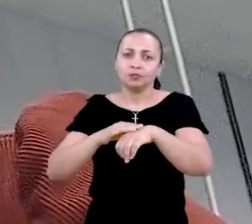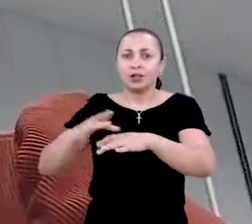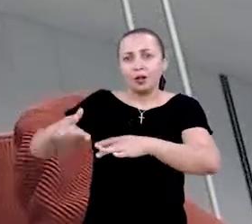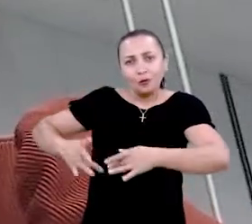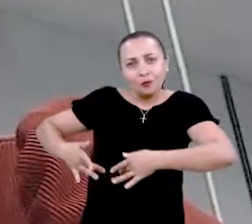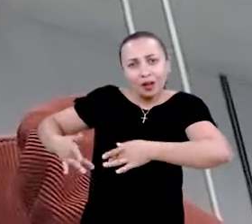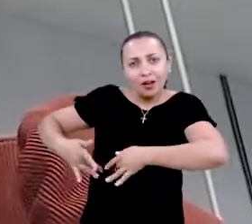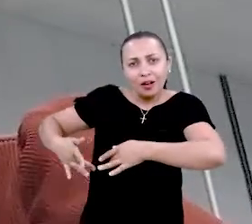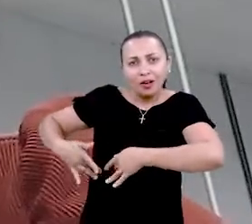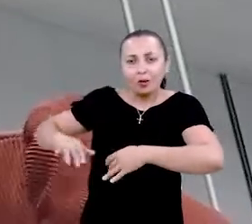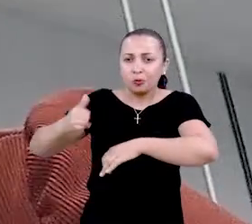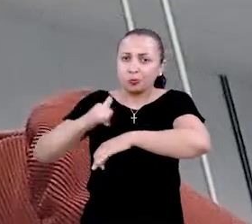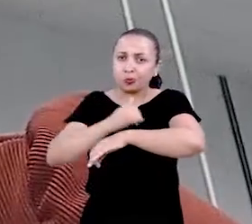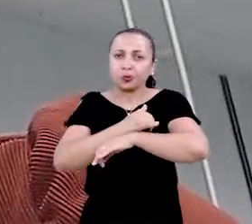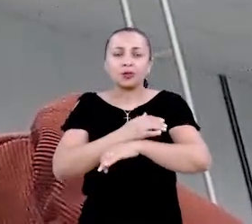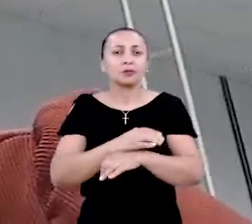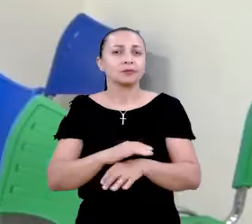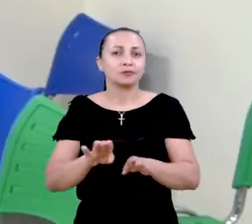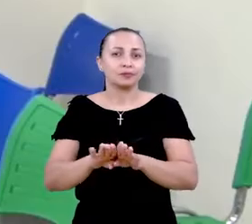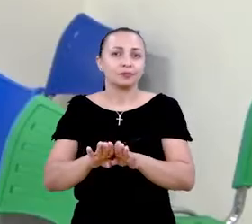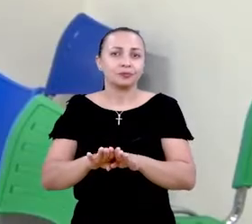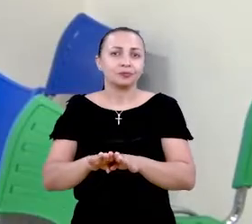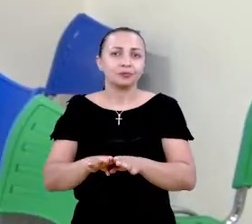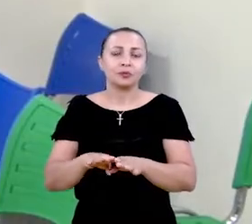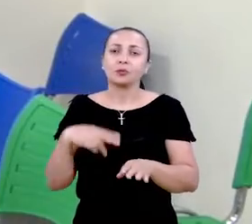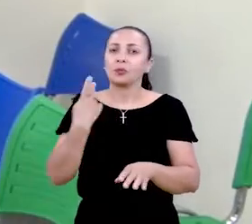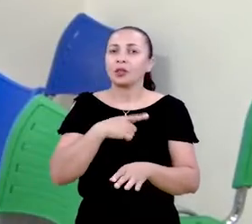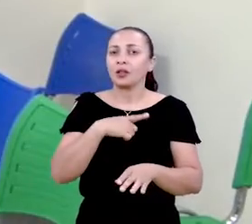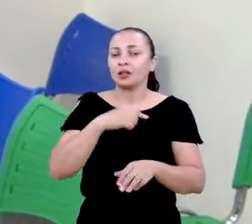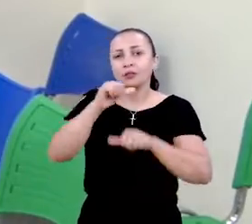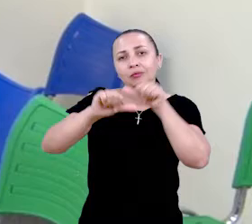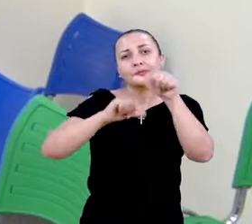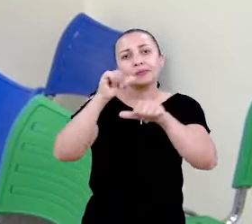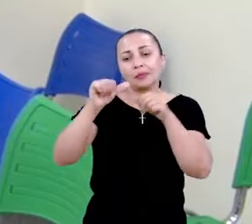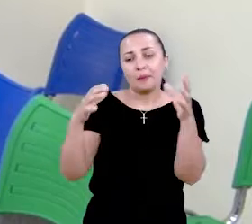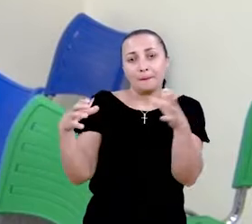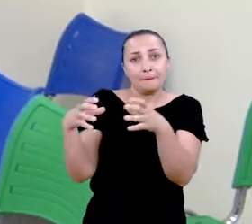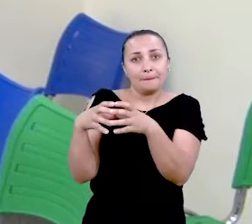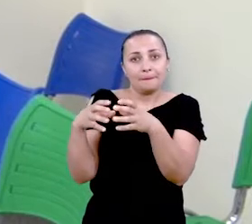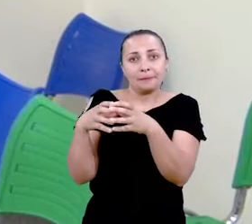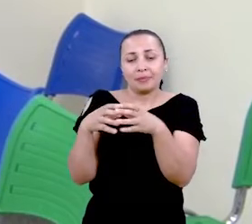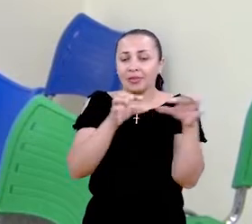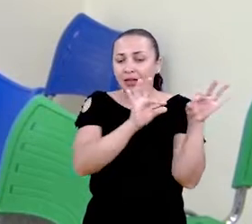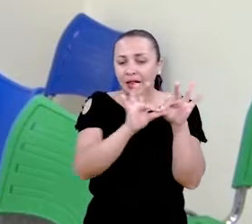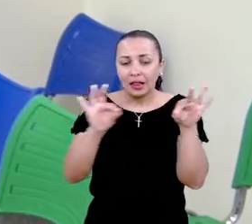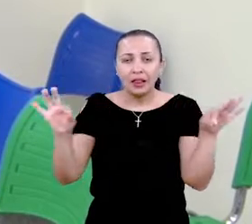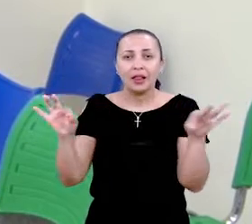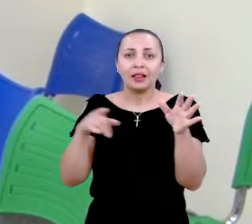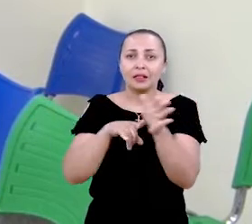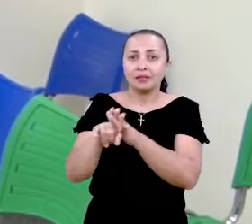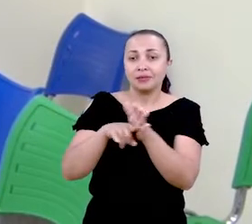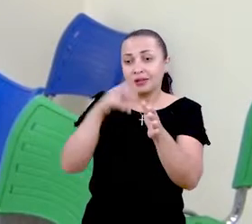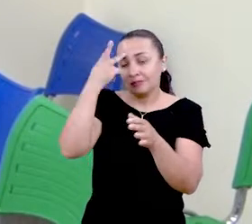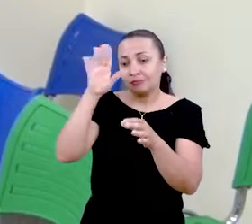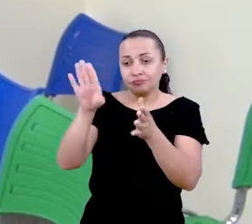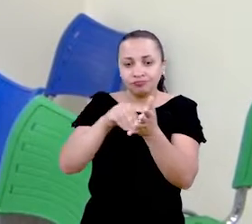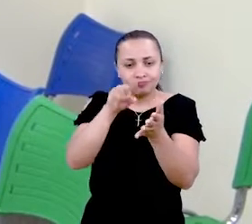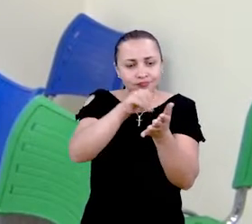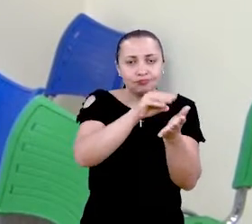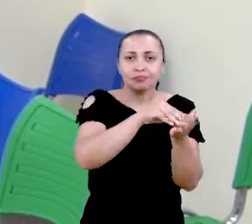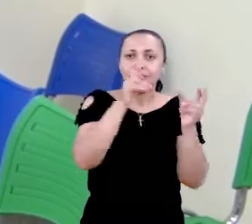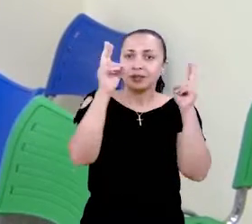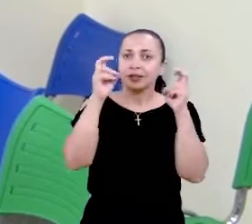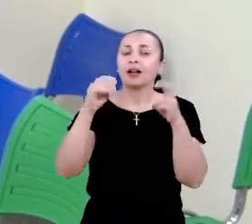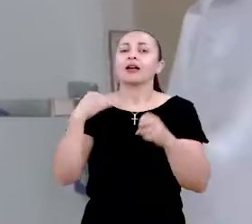no fígado, colesterol e triglicérides muito altos. Nós temos desenvolvido um conjunto de linhas de pesquisa exatamente para abordar esses